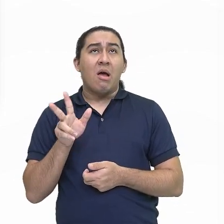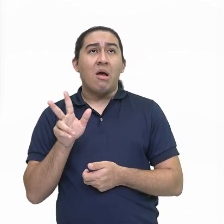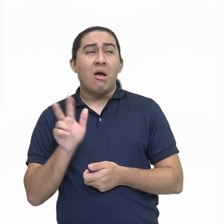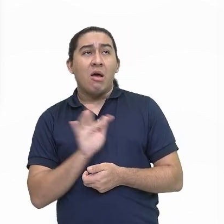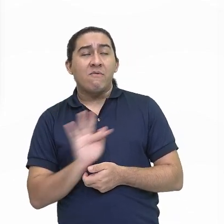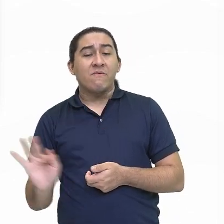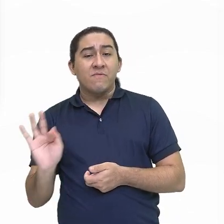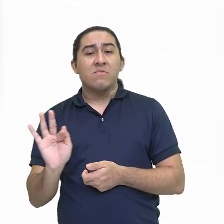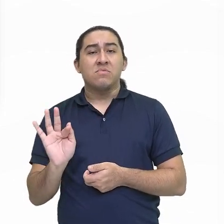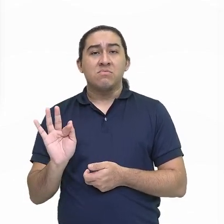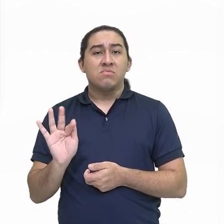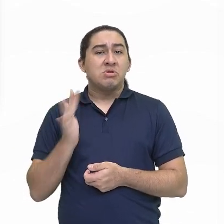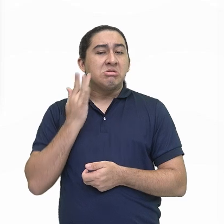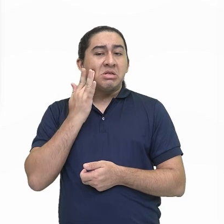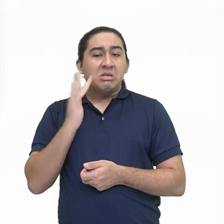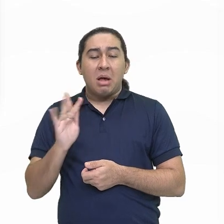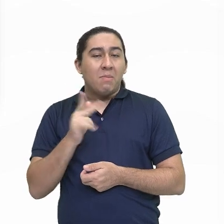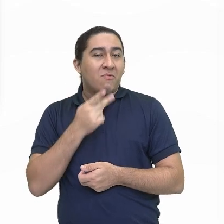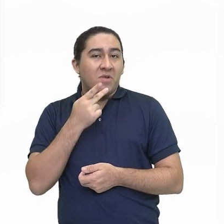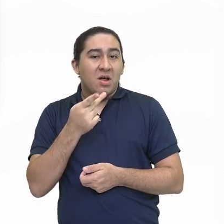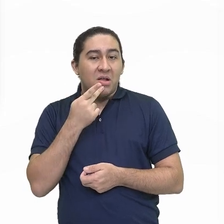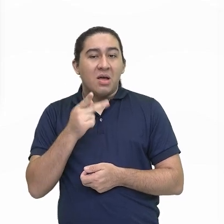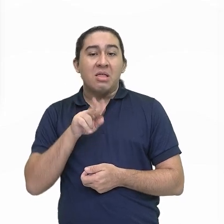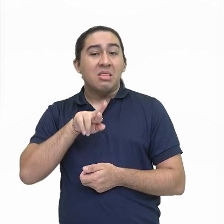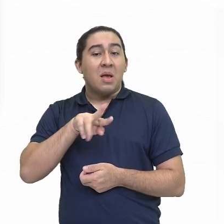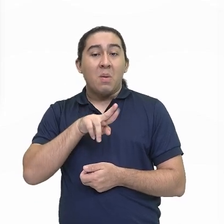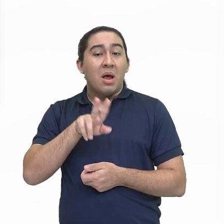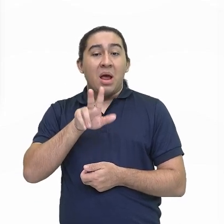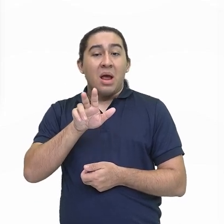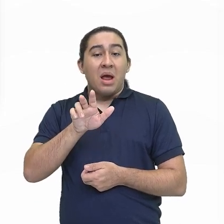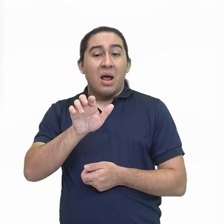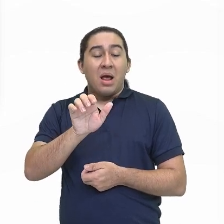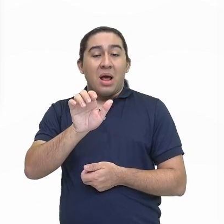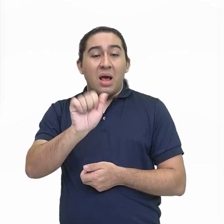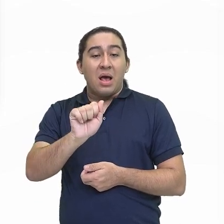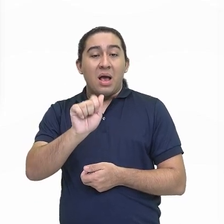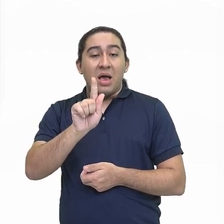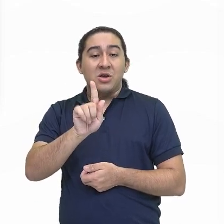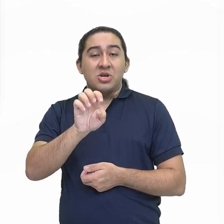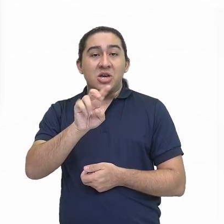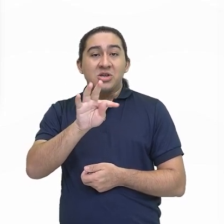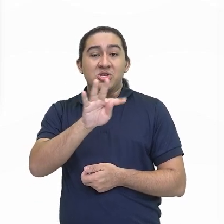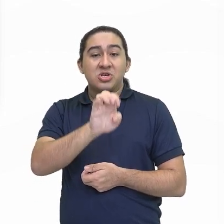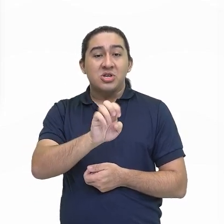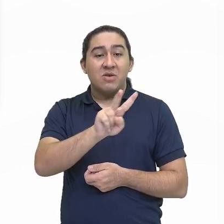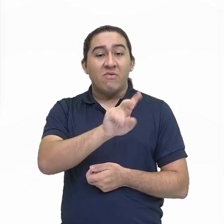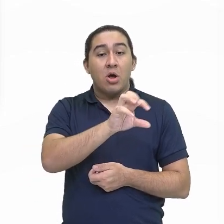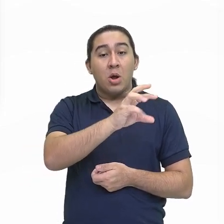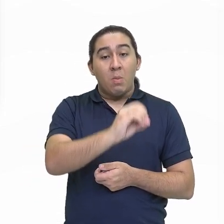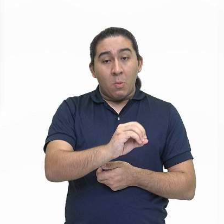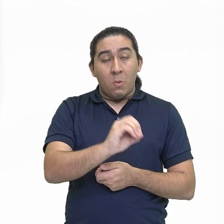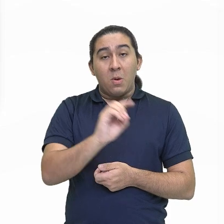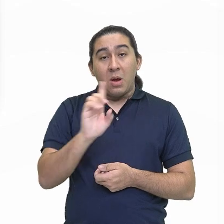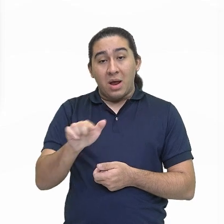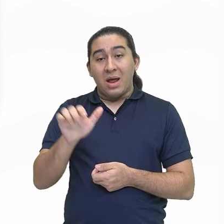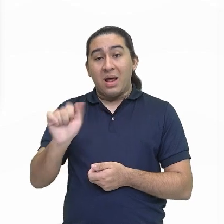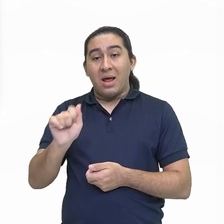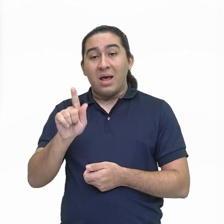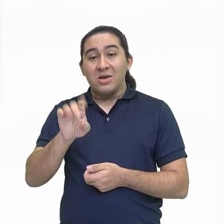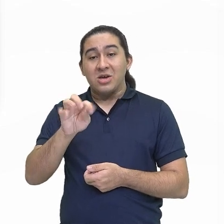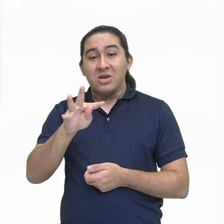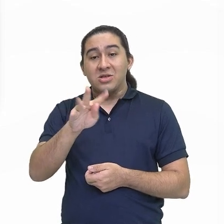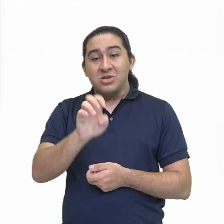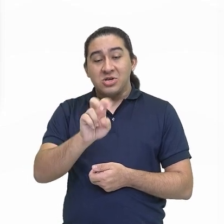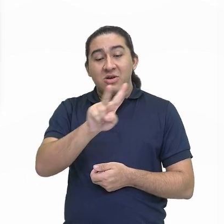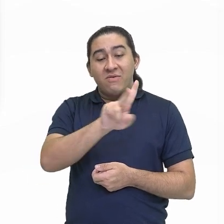é a gente vamos, a gente vai, né? Nós vamos,